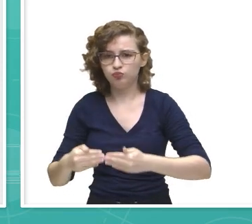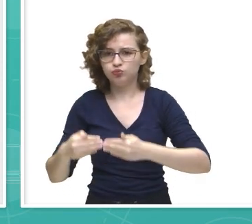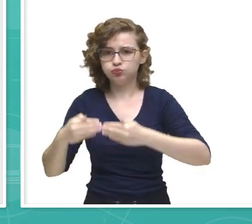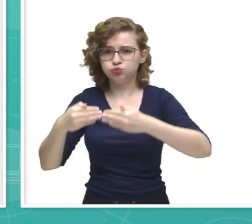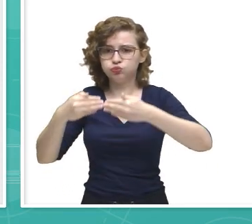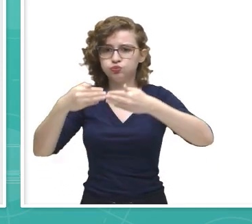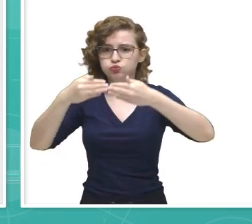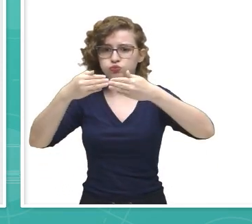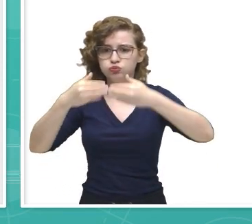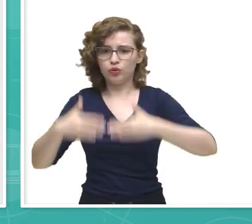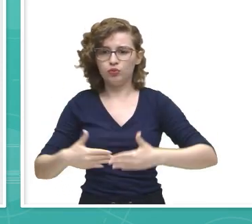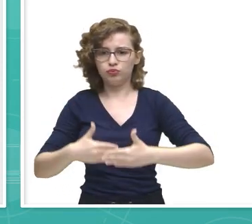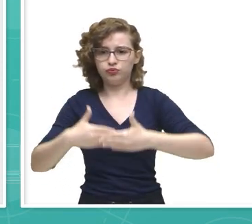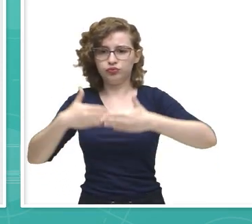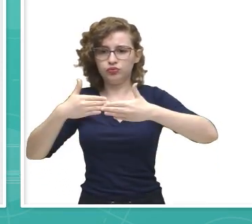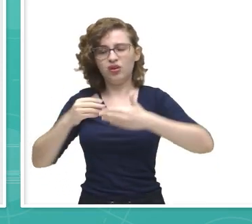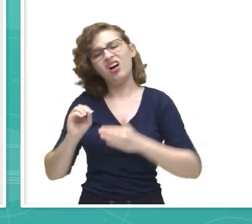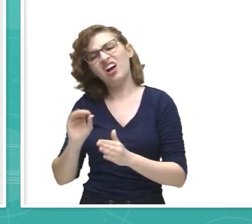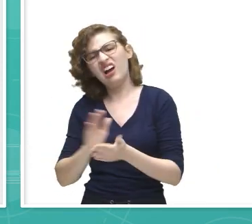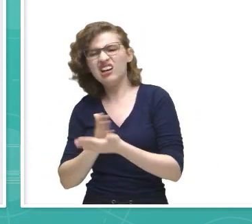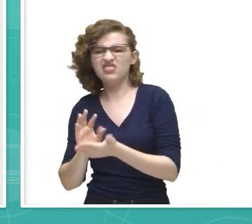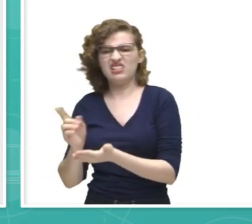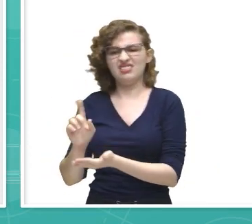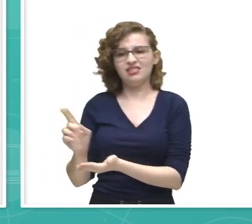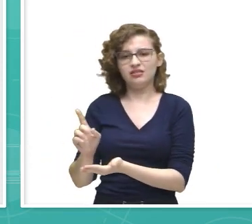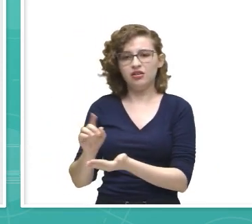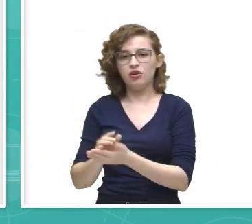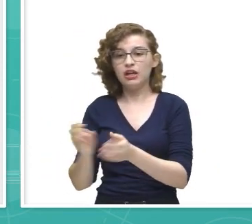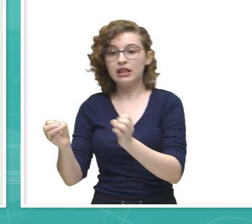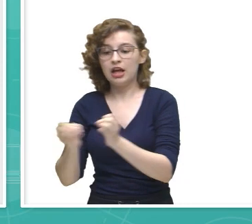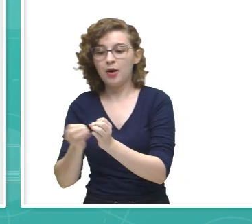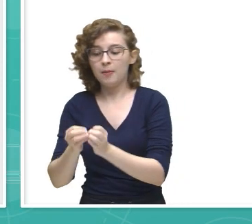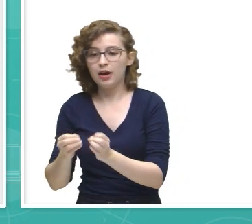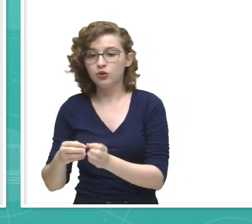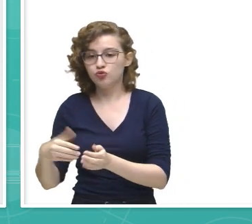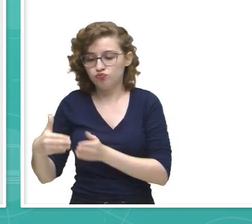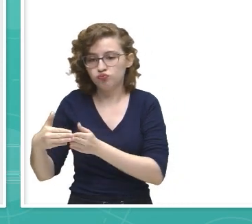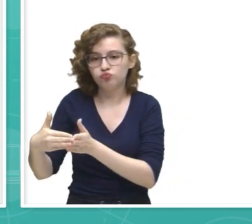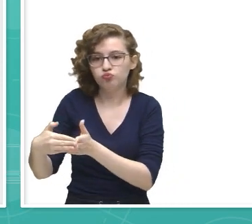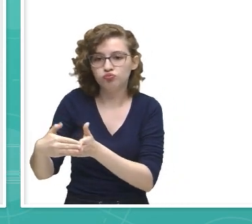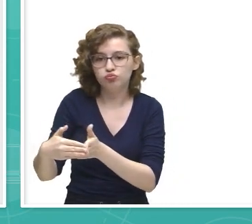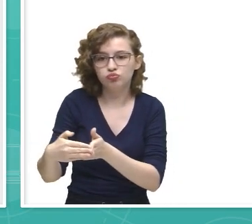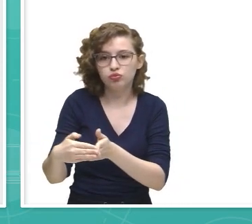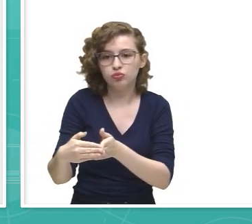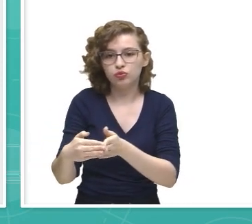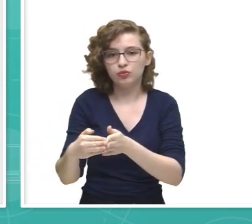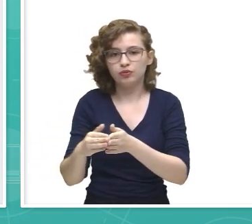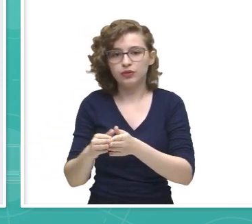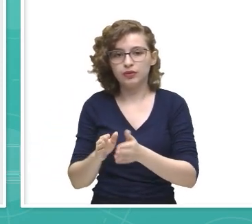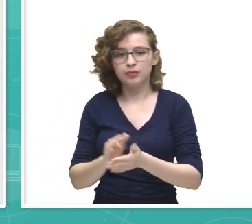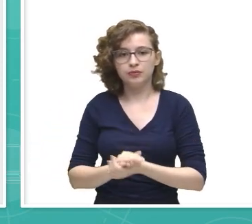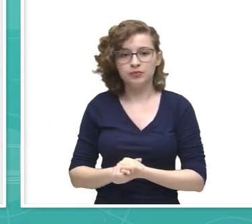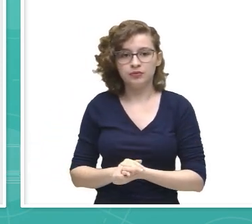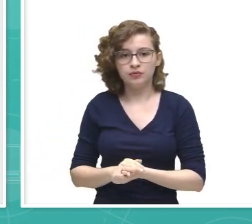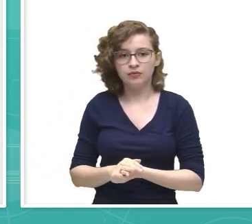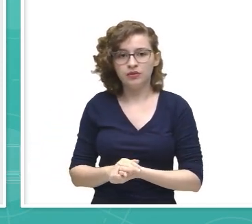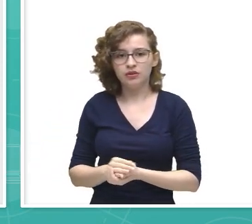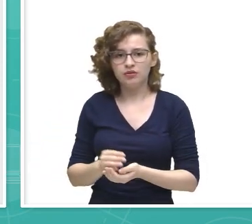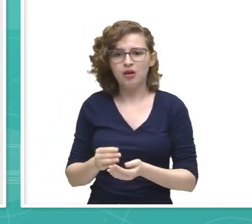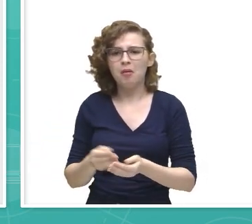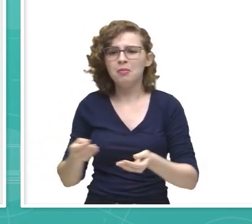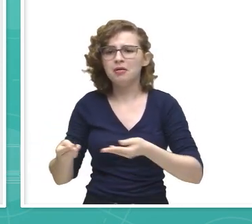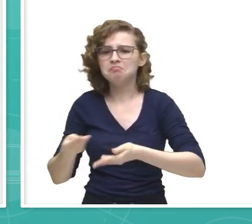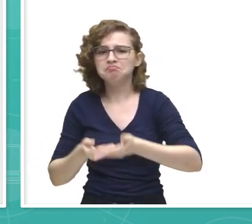não, geralmente próximo a um porto. Funcionava como entrepostos comerciais. O que é isso,